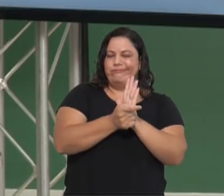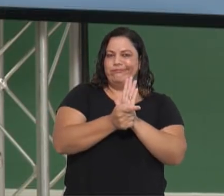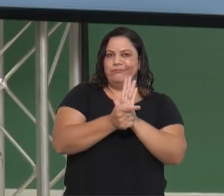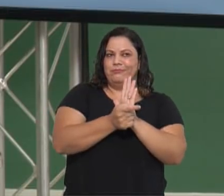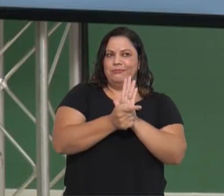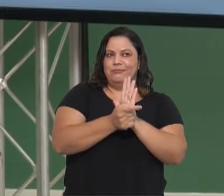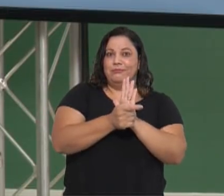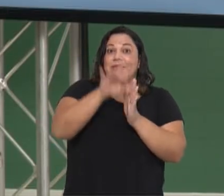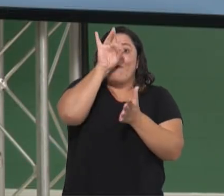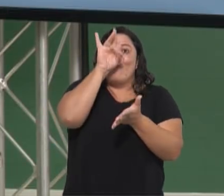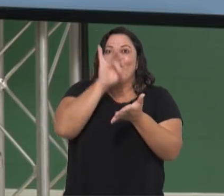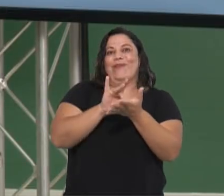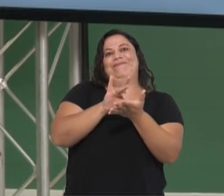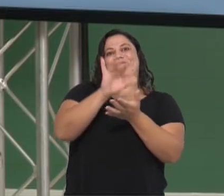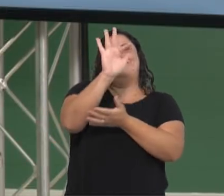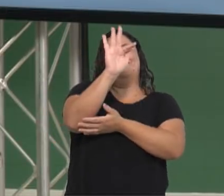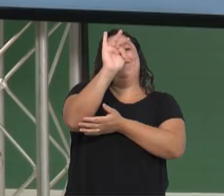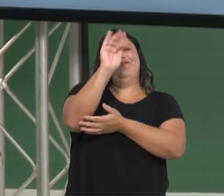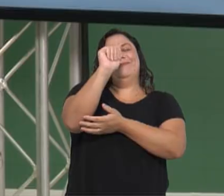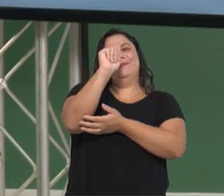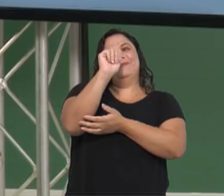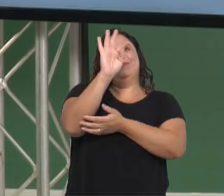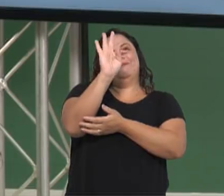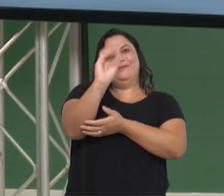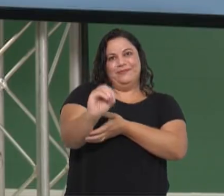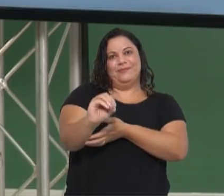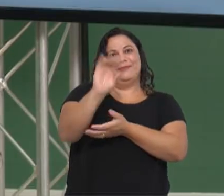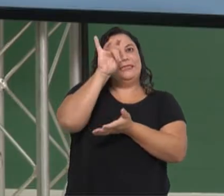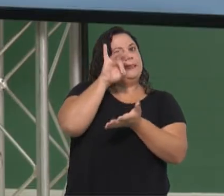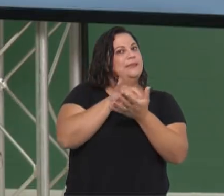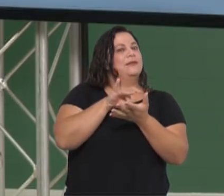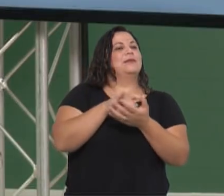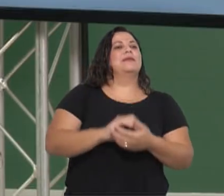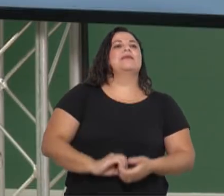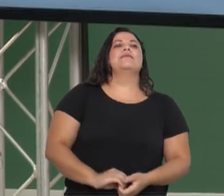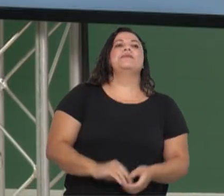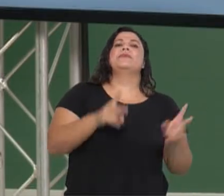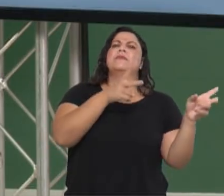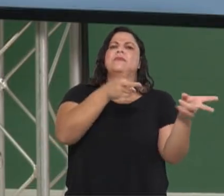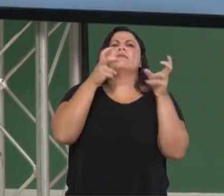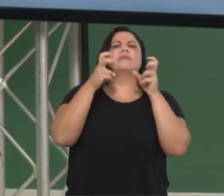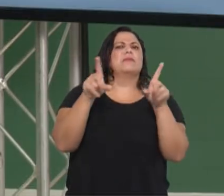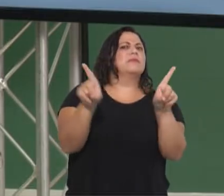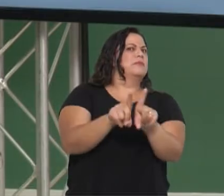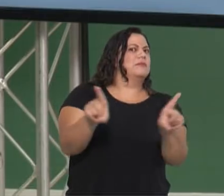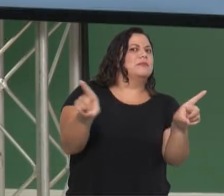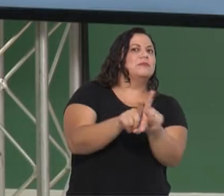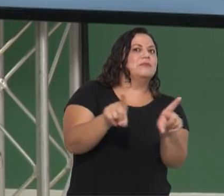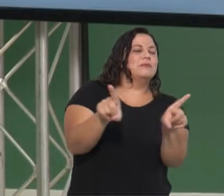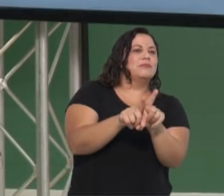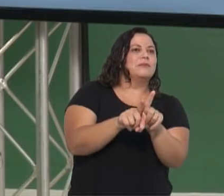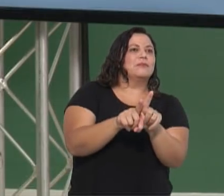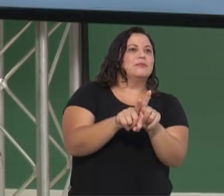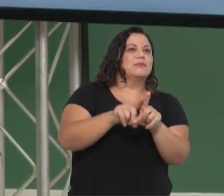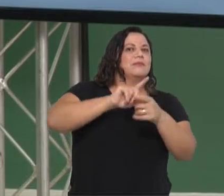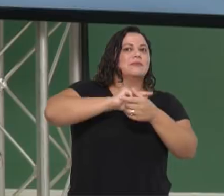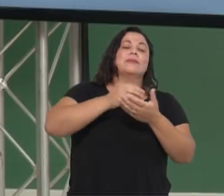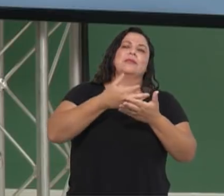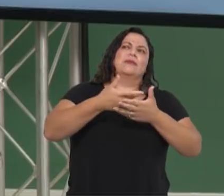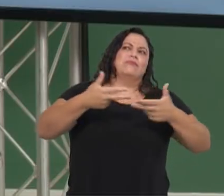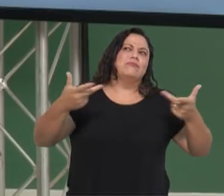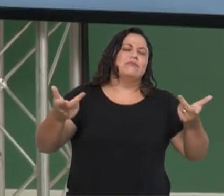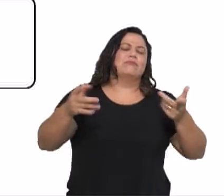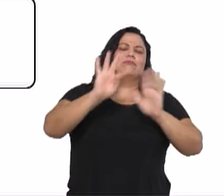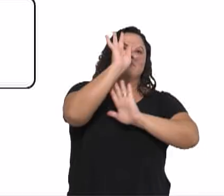à realidade. E vimos também, né, ainda em gêneros textuais, alguns textos do